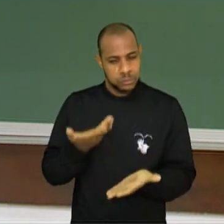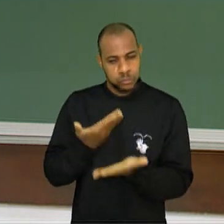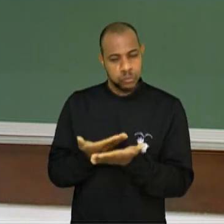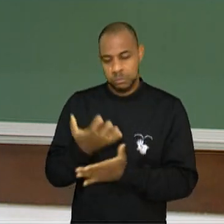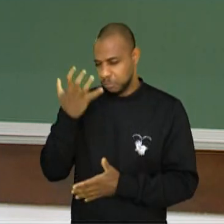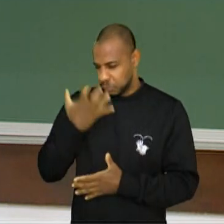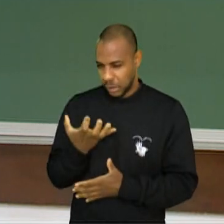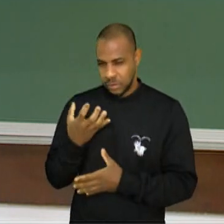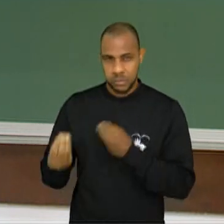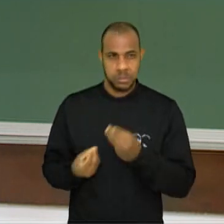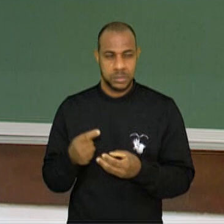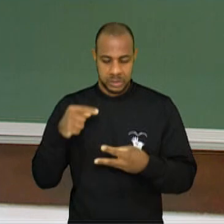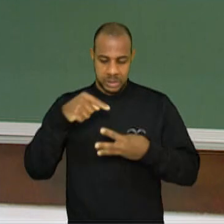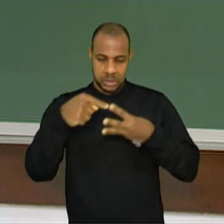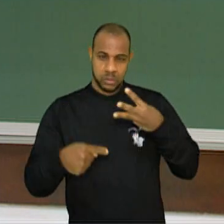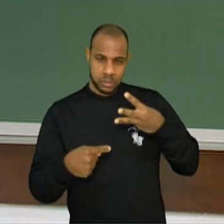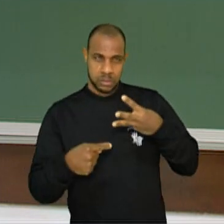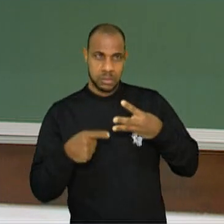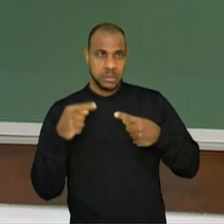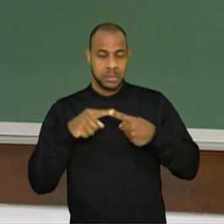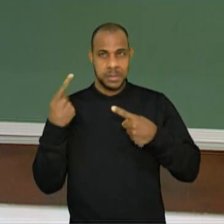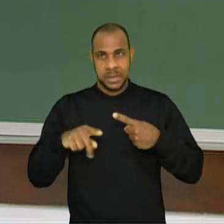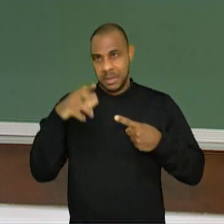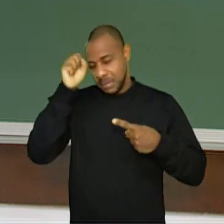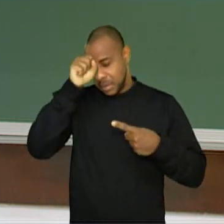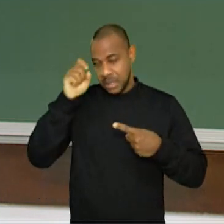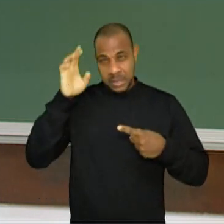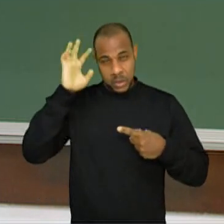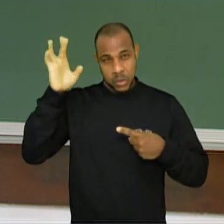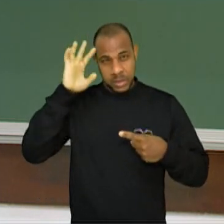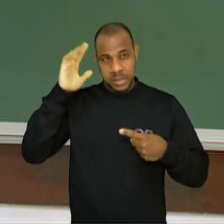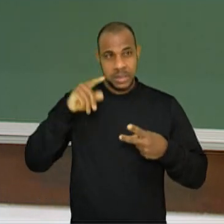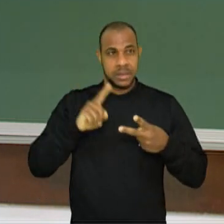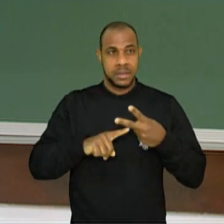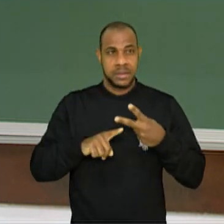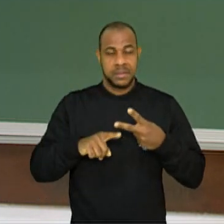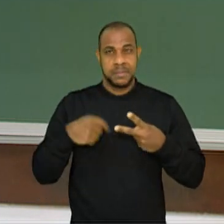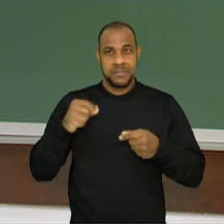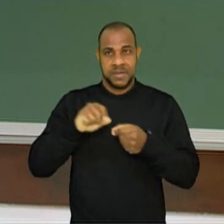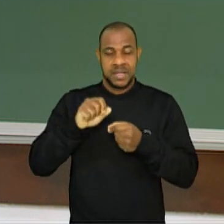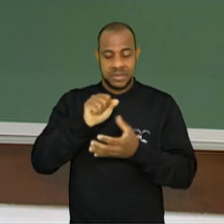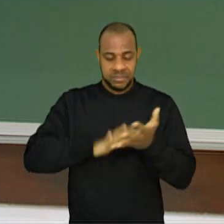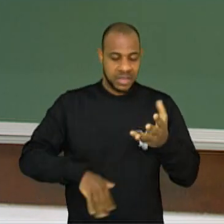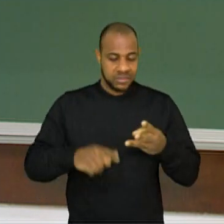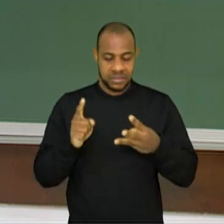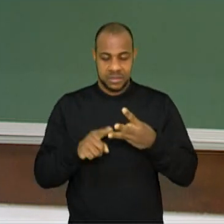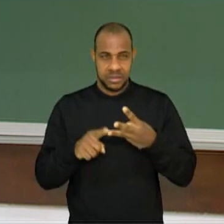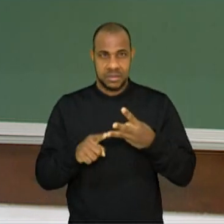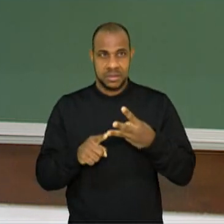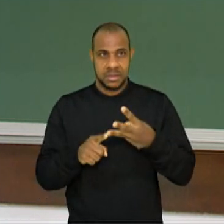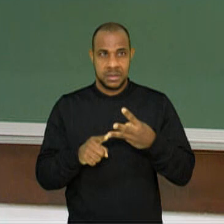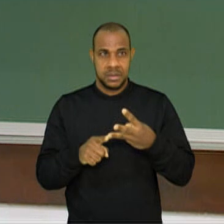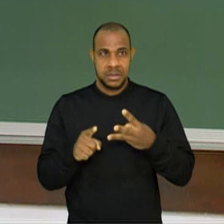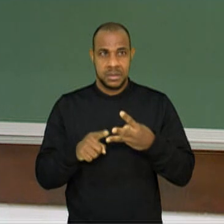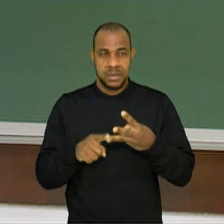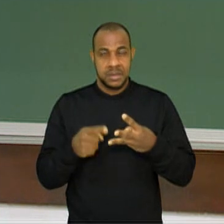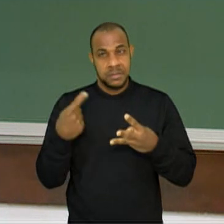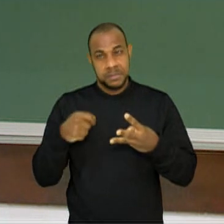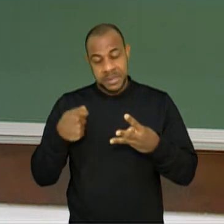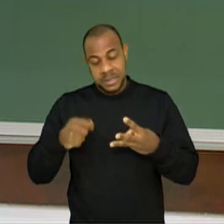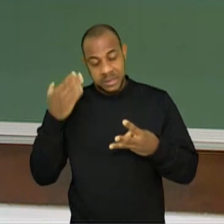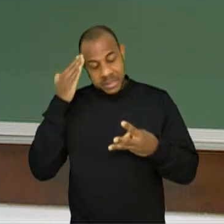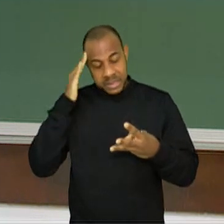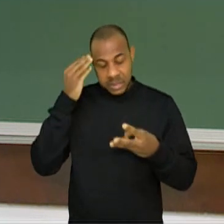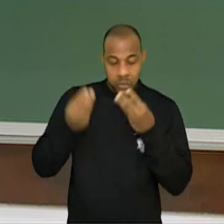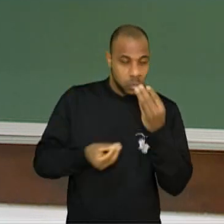sério, você tem três coisas para fazer. Você precisa aprender a teoria, você precisa fazer exercícios para ir confirmando se você está entendendo, né?